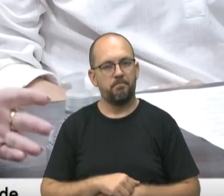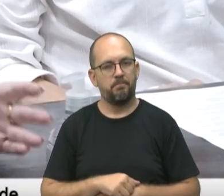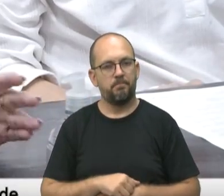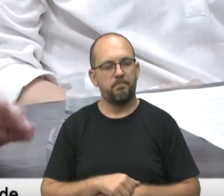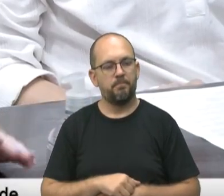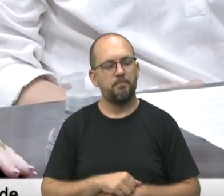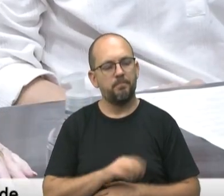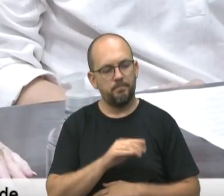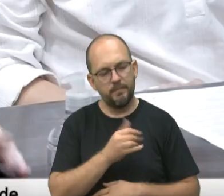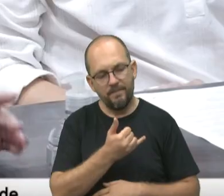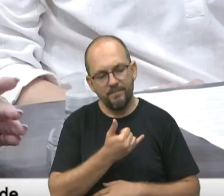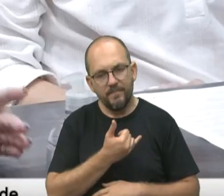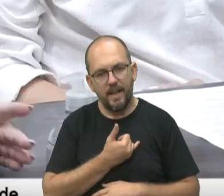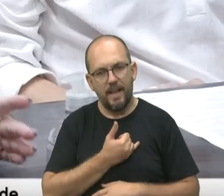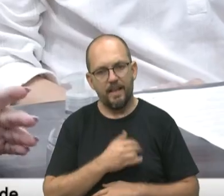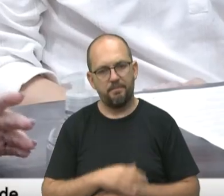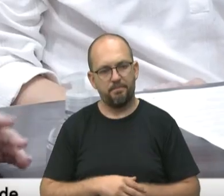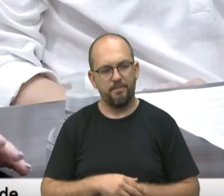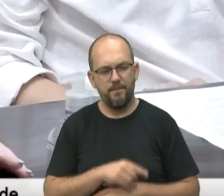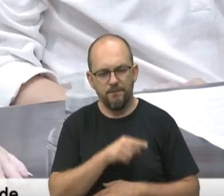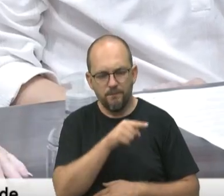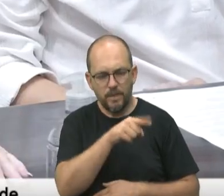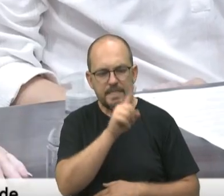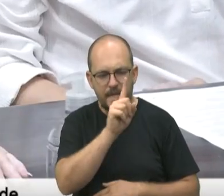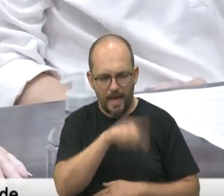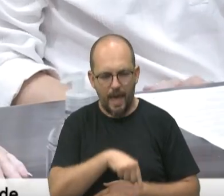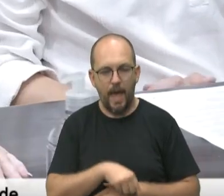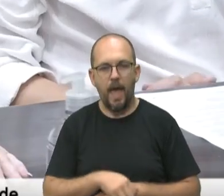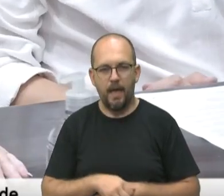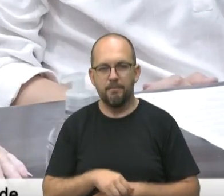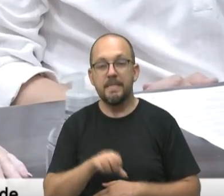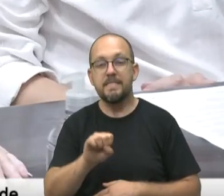me fale, você é sapatão?